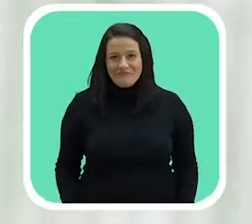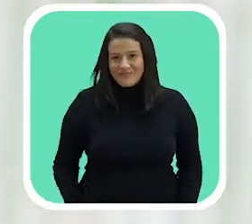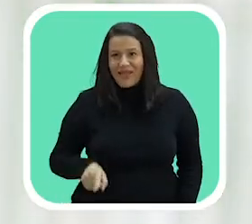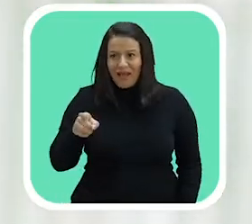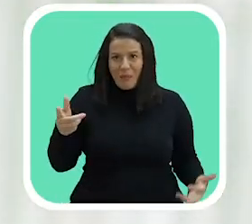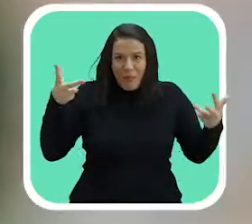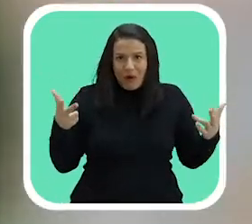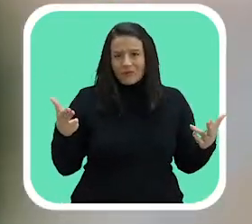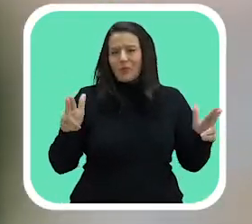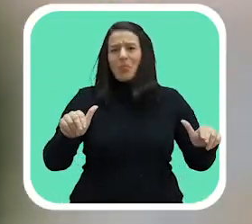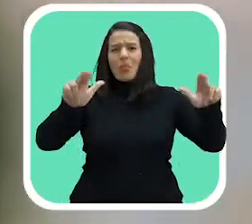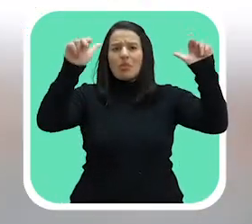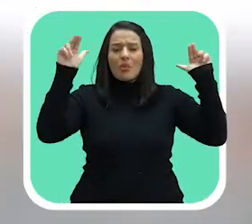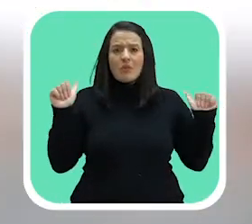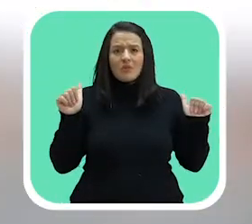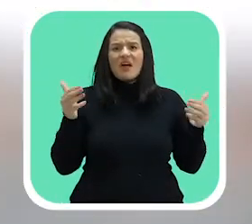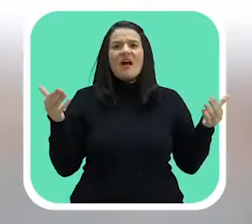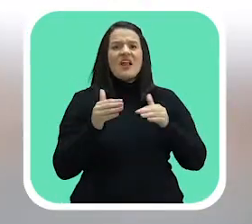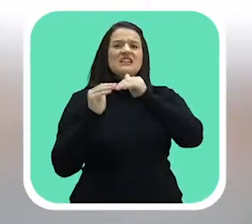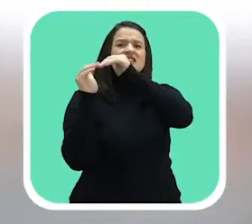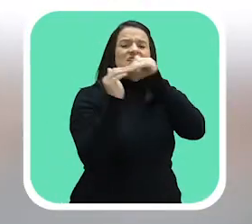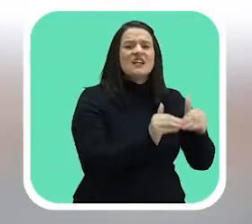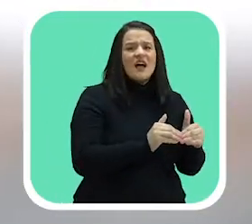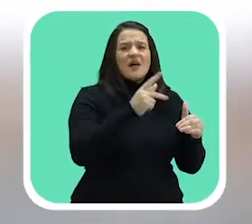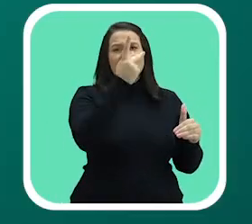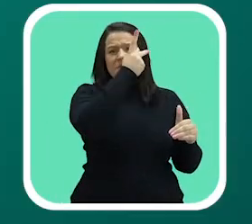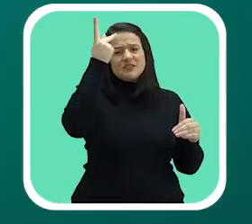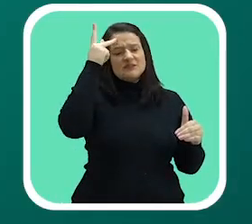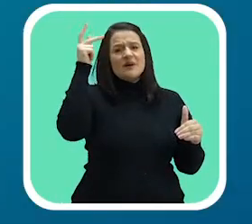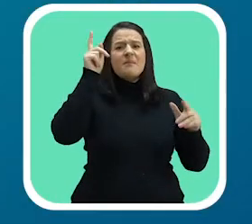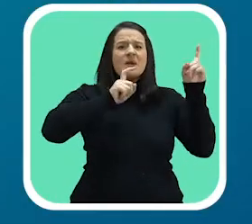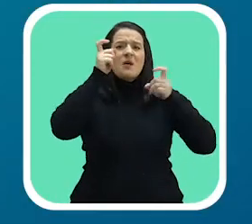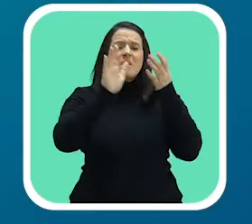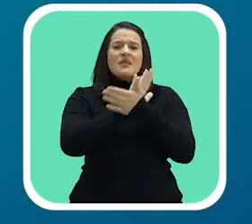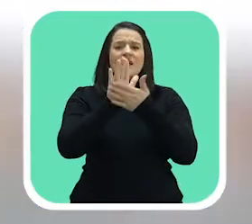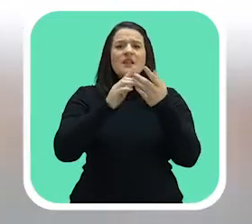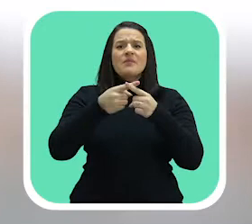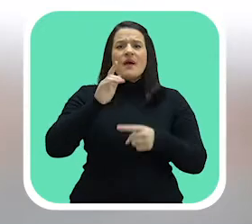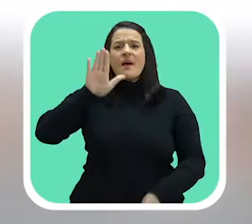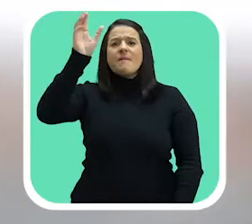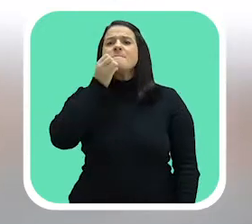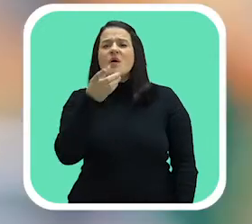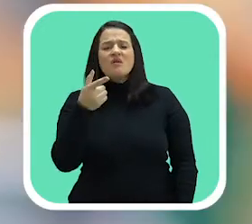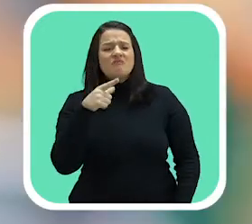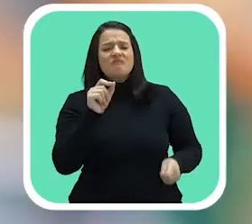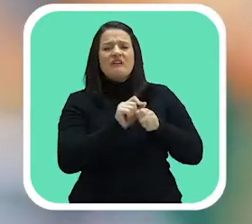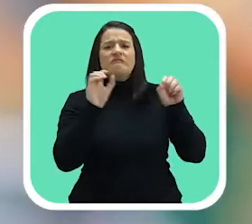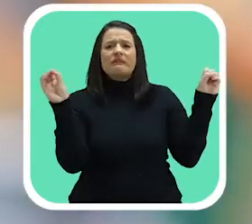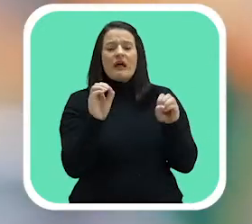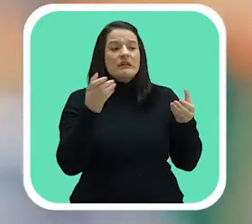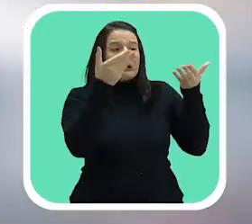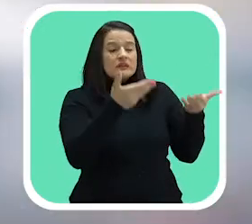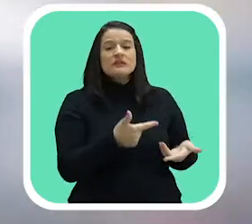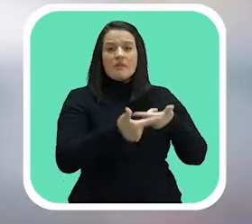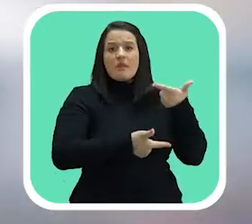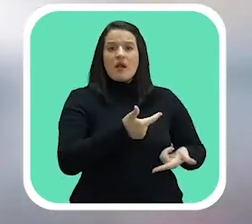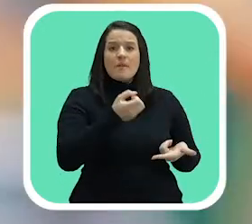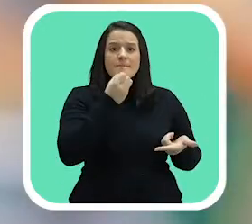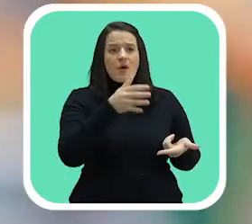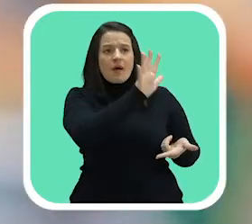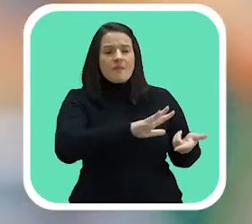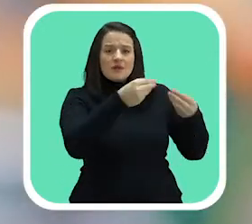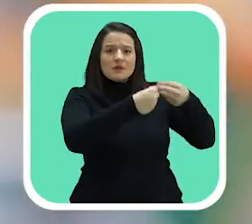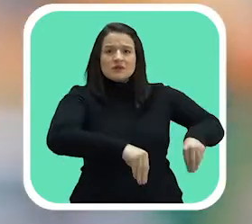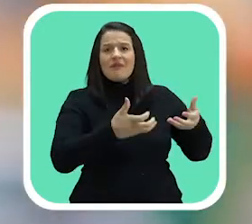faz o que o Greca faz. Ataque é coisa de gente que não tem que se preocupar, porque se eles fossem bons candidatos, eles não estariam fazendo isso. Ele faz um bom trabalho, né? Querem queimar